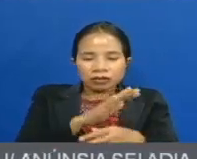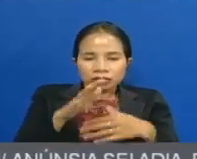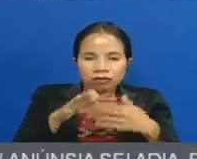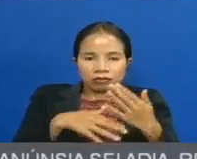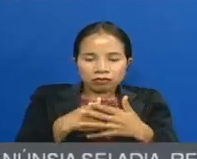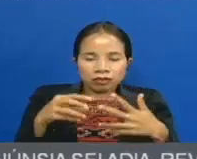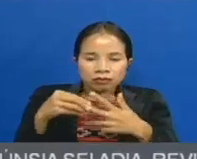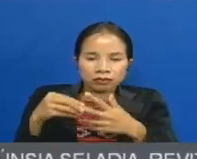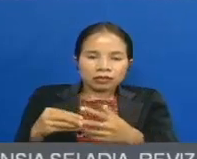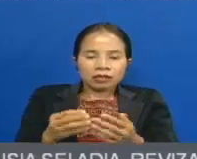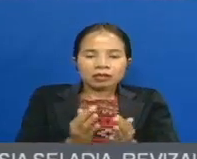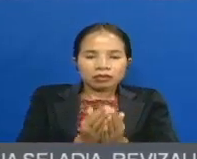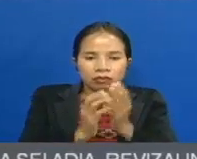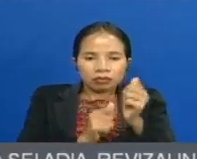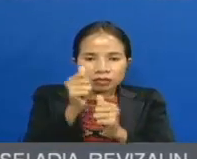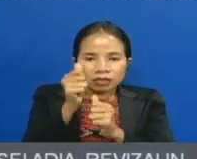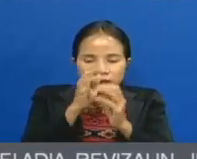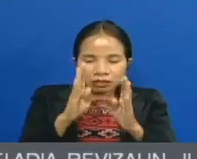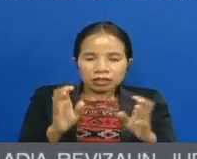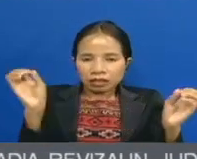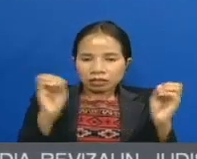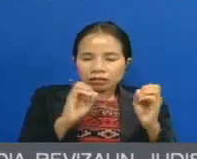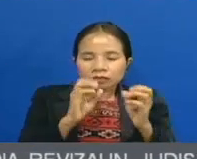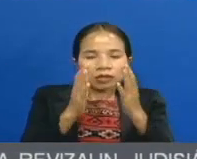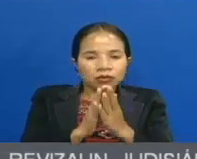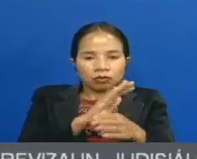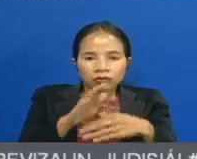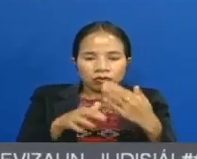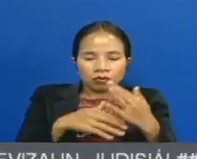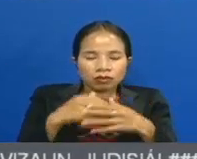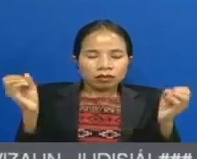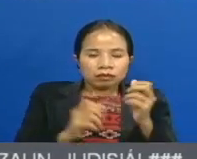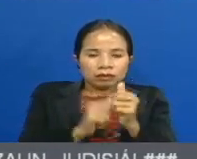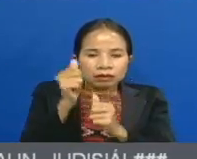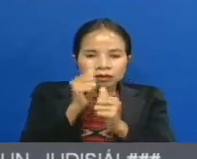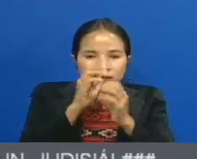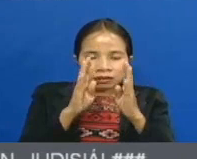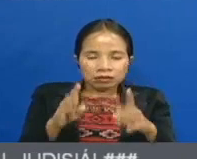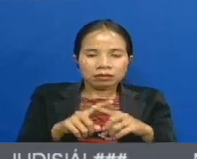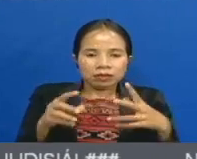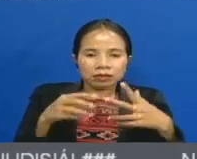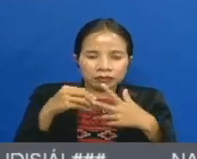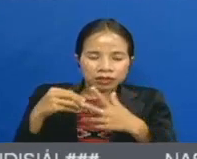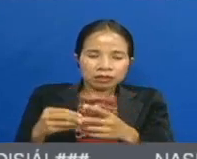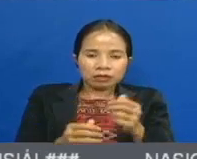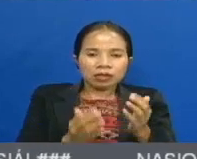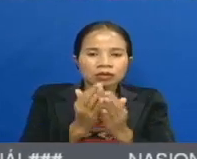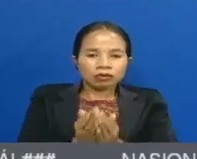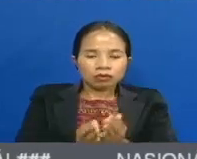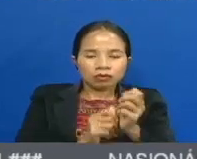barro pescador. Ame hala marcação, Laos barro, rotu, rotu, Laos pescador Nian, mas khusus ba especialmente ba ro pescador